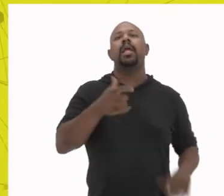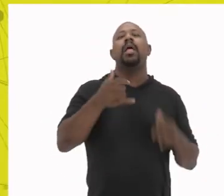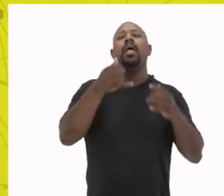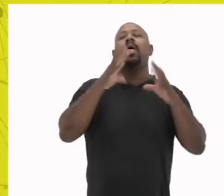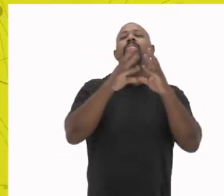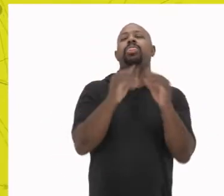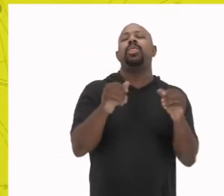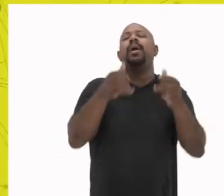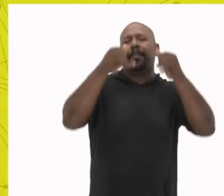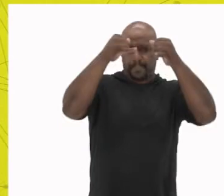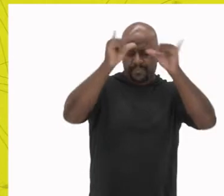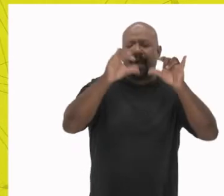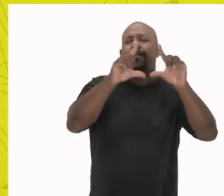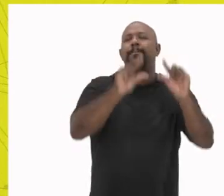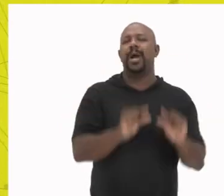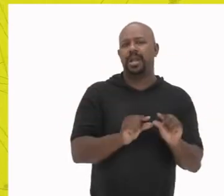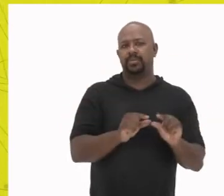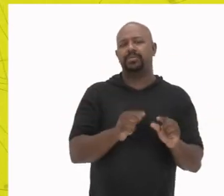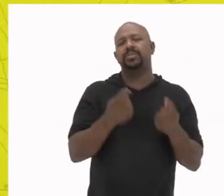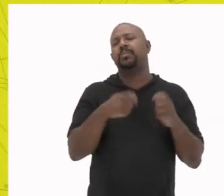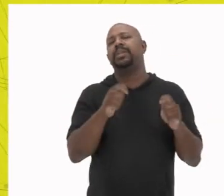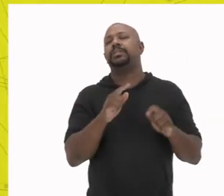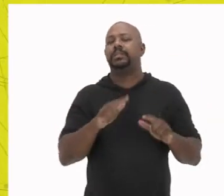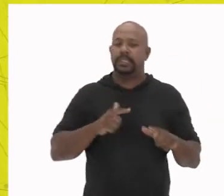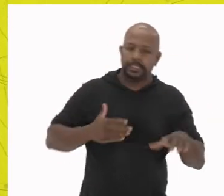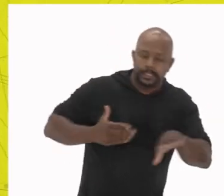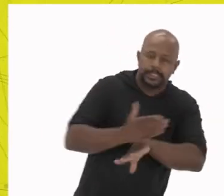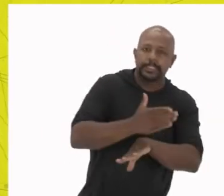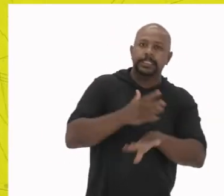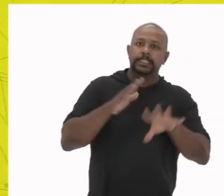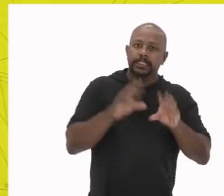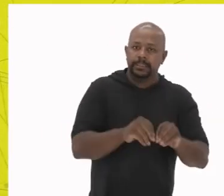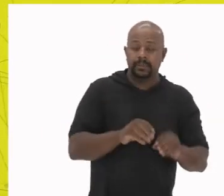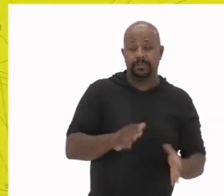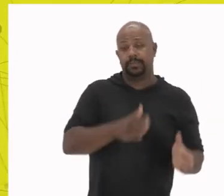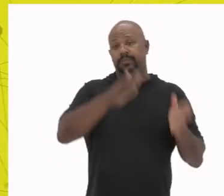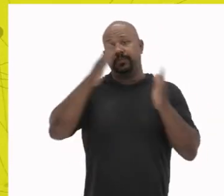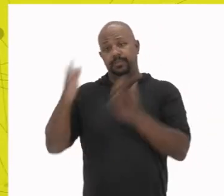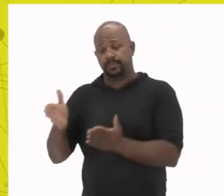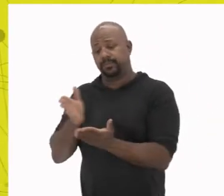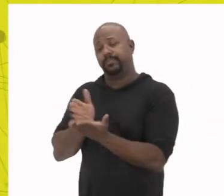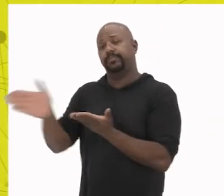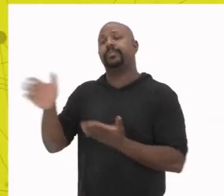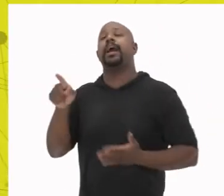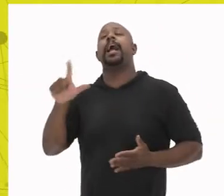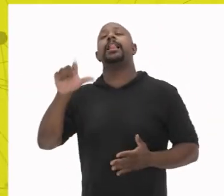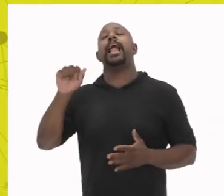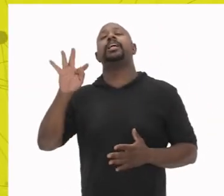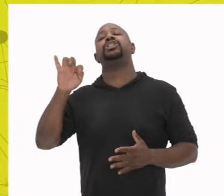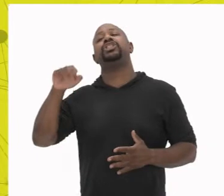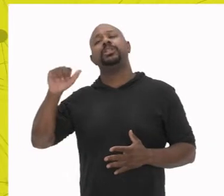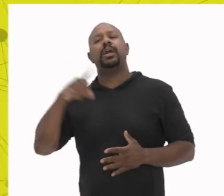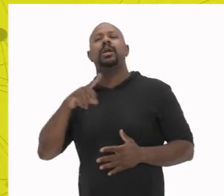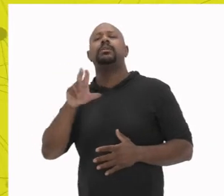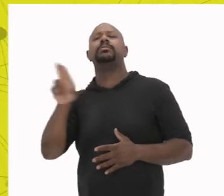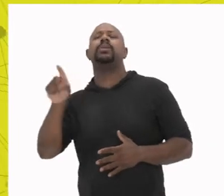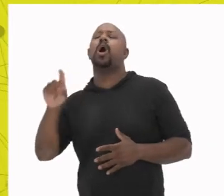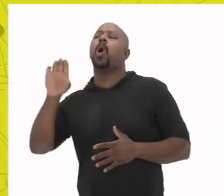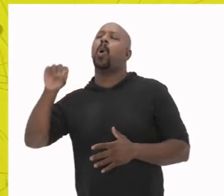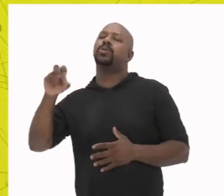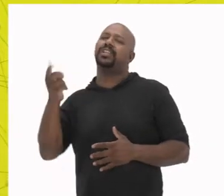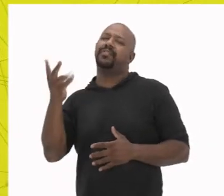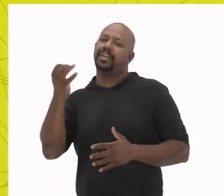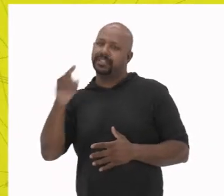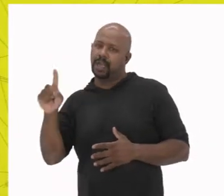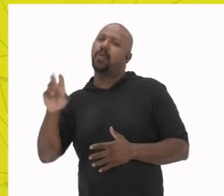eficazes, causam menos danos ao acervo e menos necessidade de uma ação interventiva. A outra é a corrente latina, que